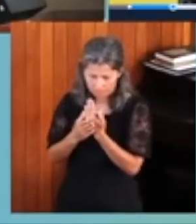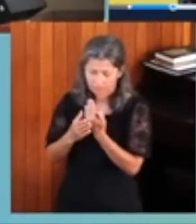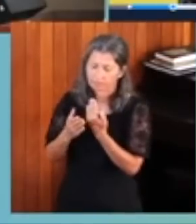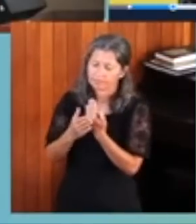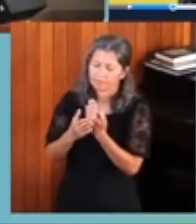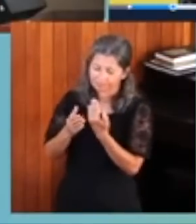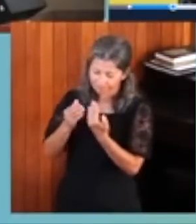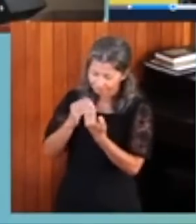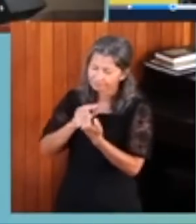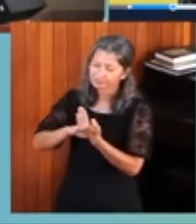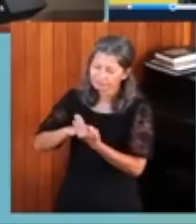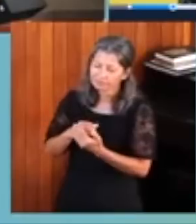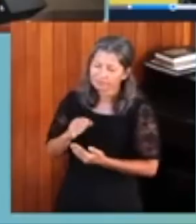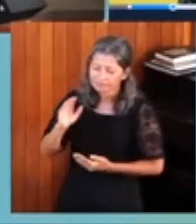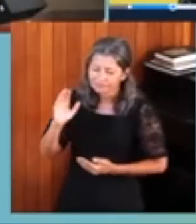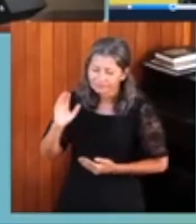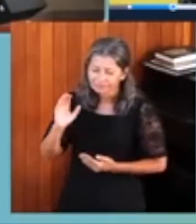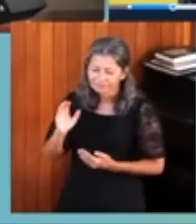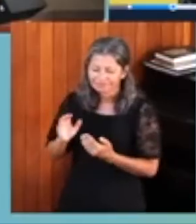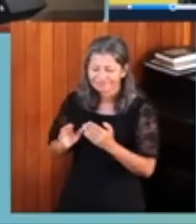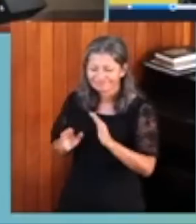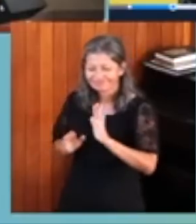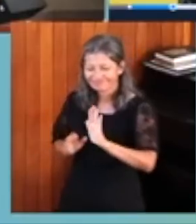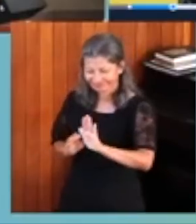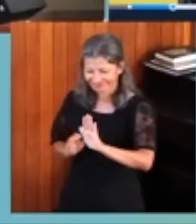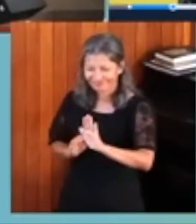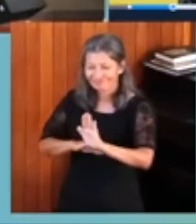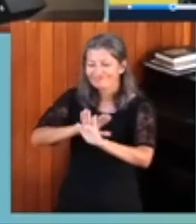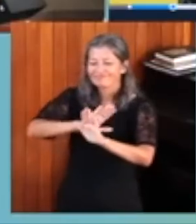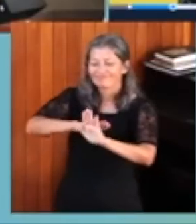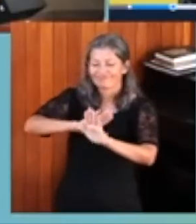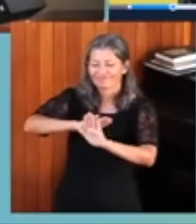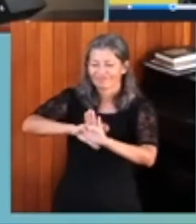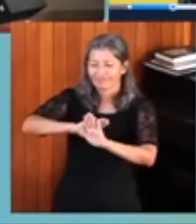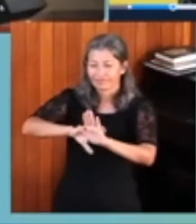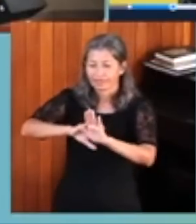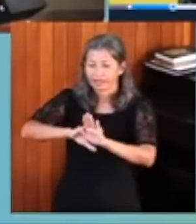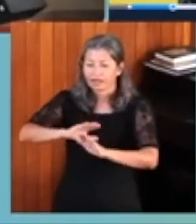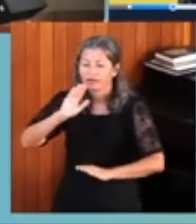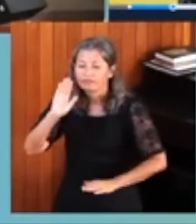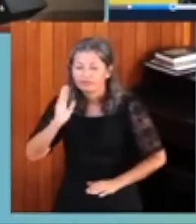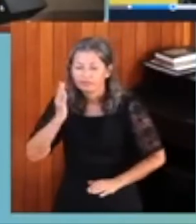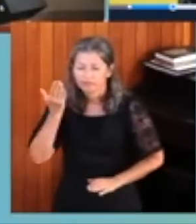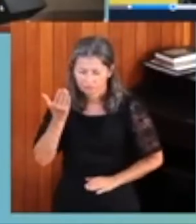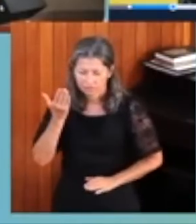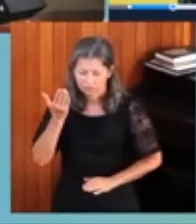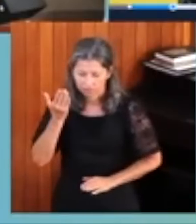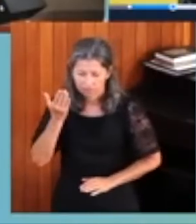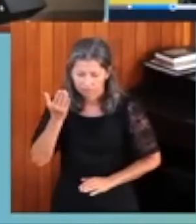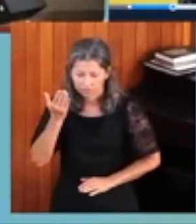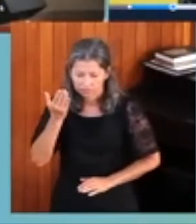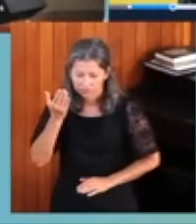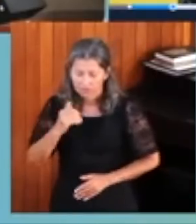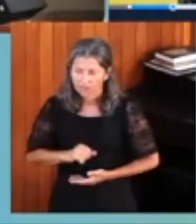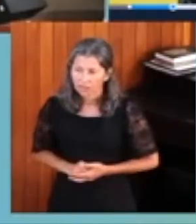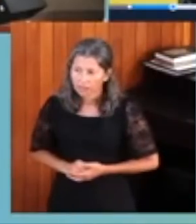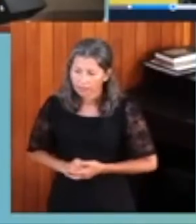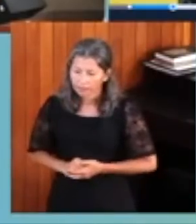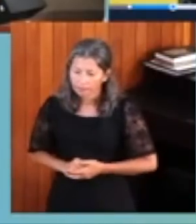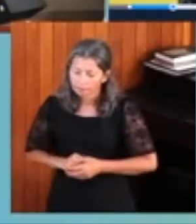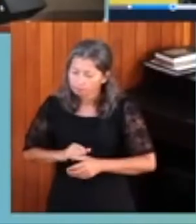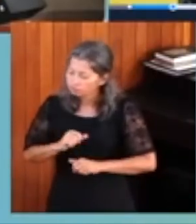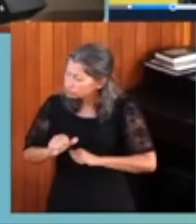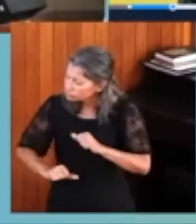né, aquele poder restante dos Césares. Por isso ela se assume romana. E aqueles que iam contra essa igreja eram